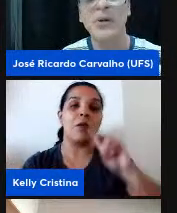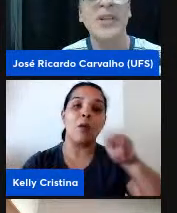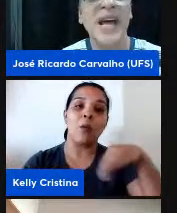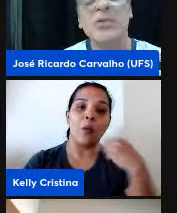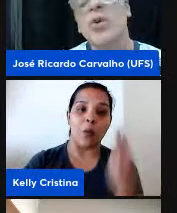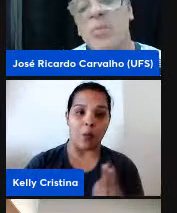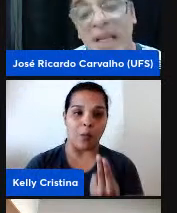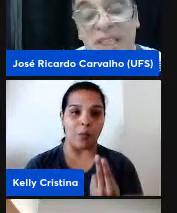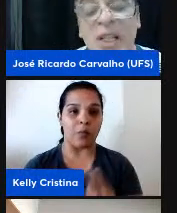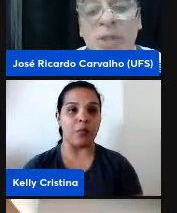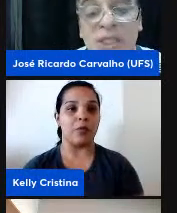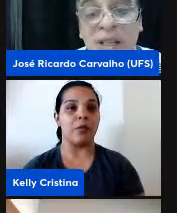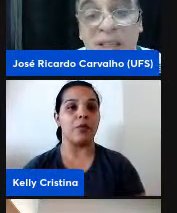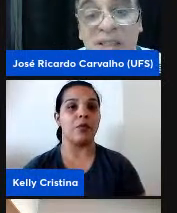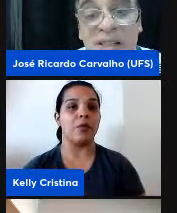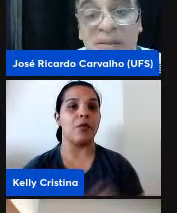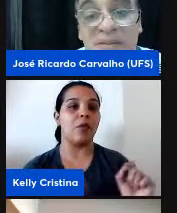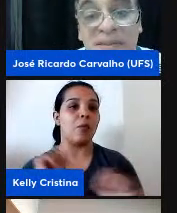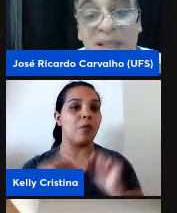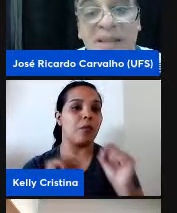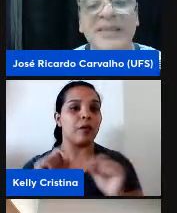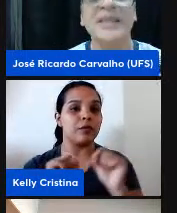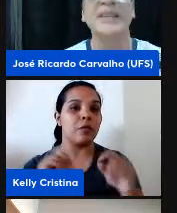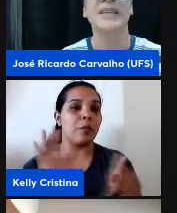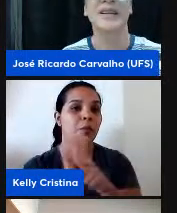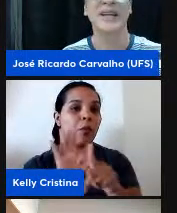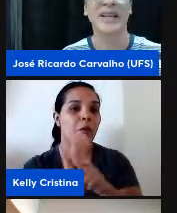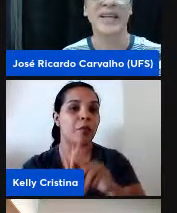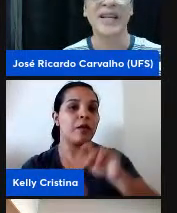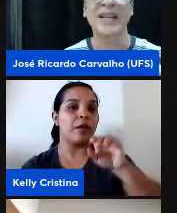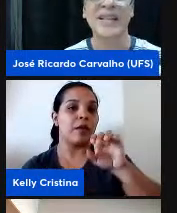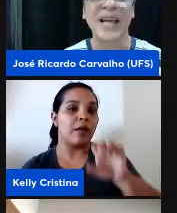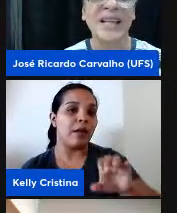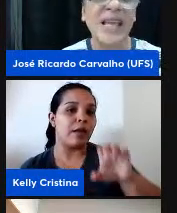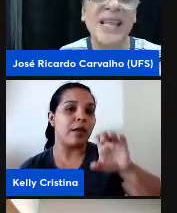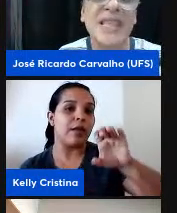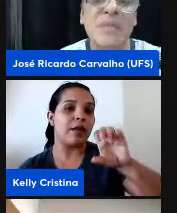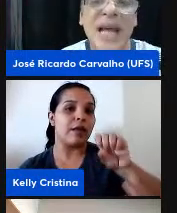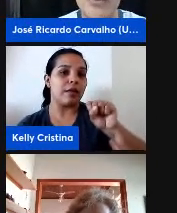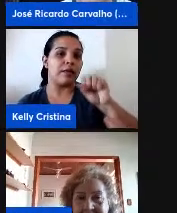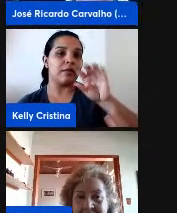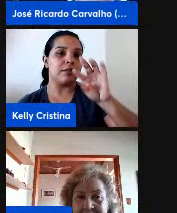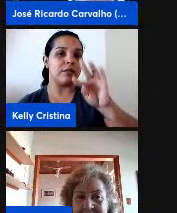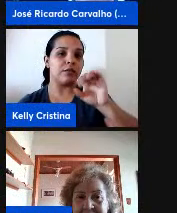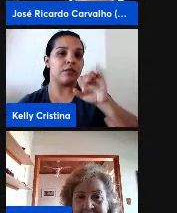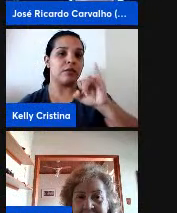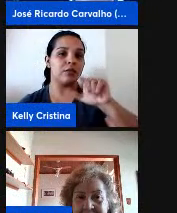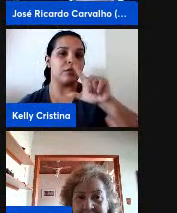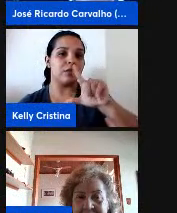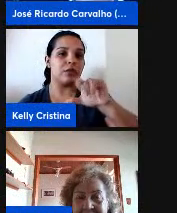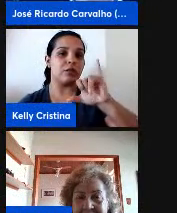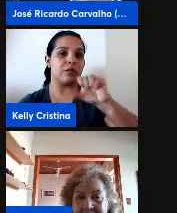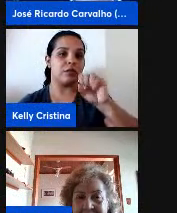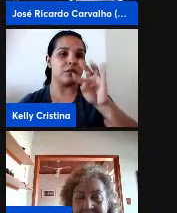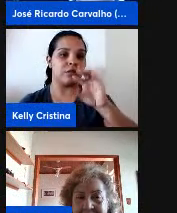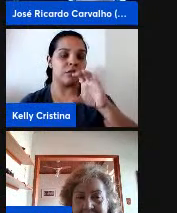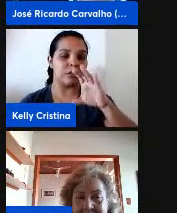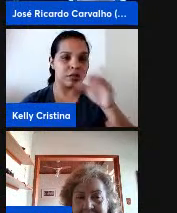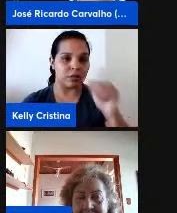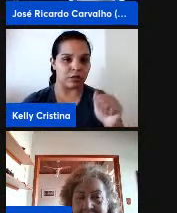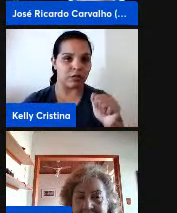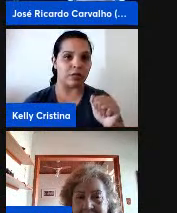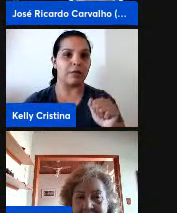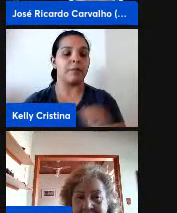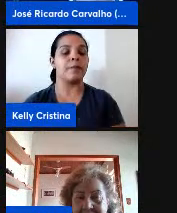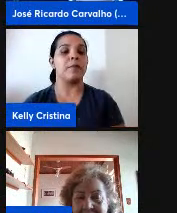o pleonasmo ou uma questão estilística, né? Em determinados contextos, determinados usos da